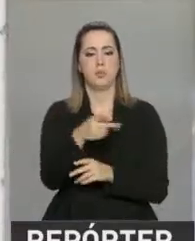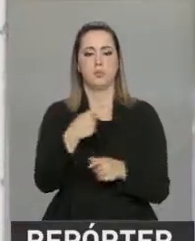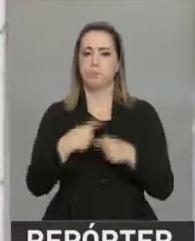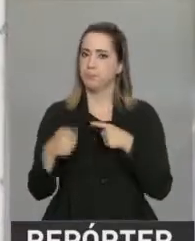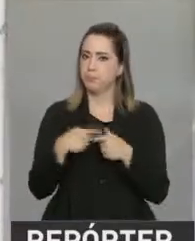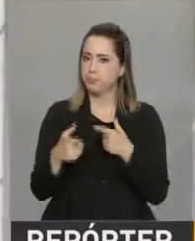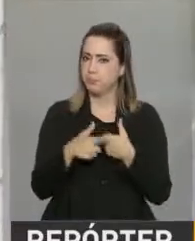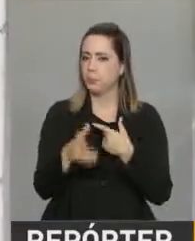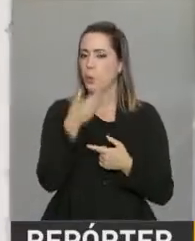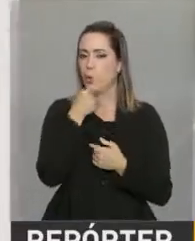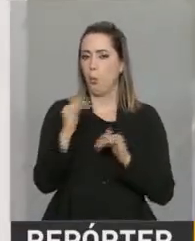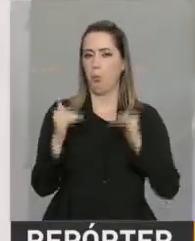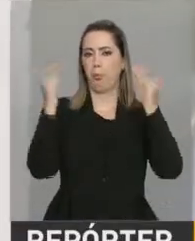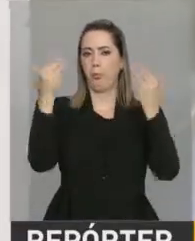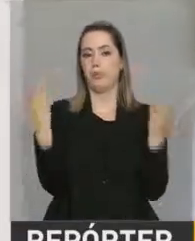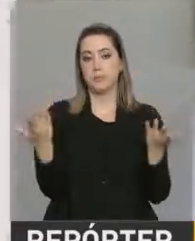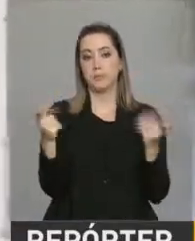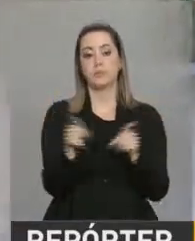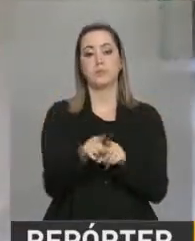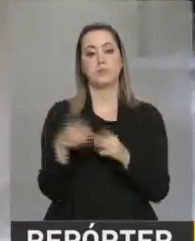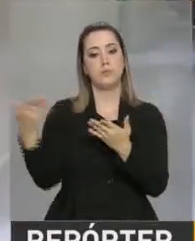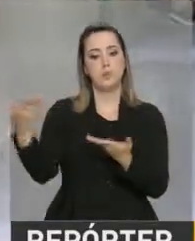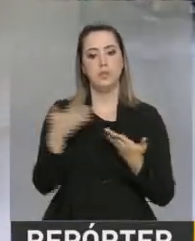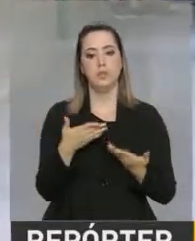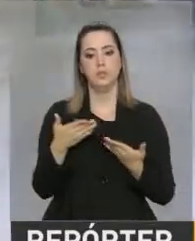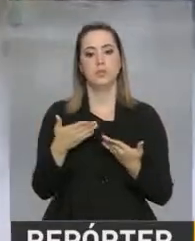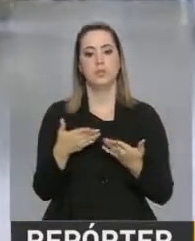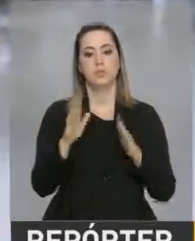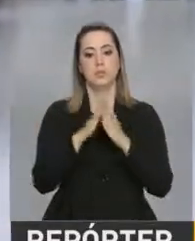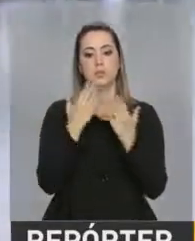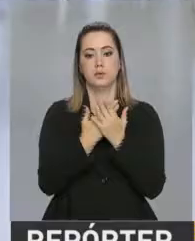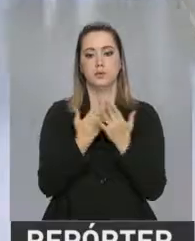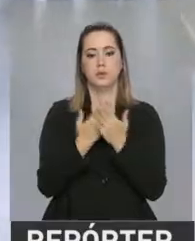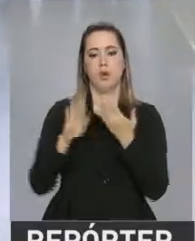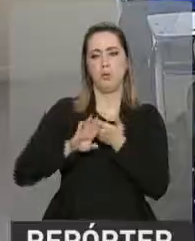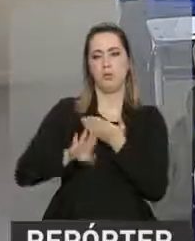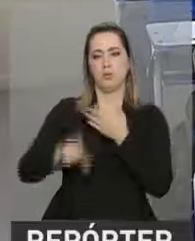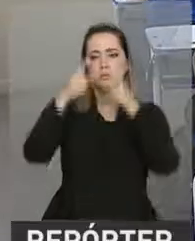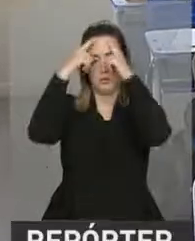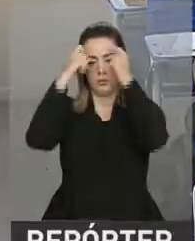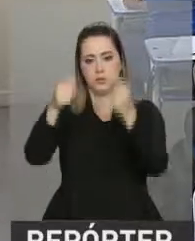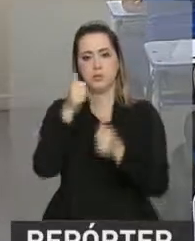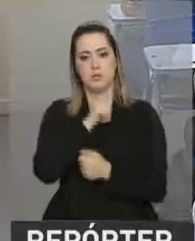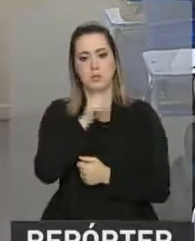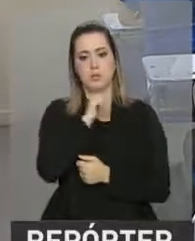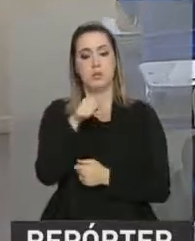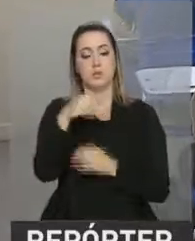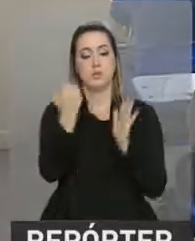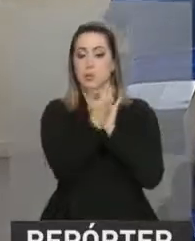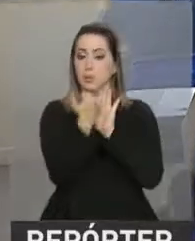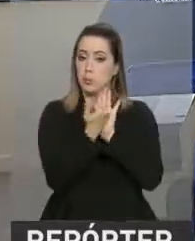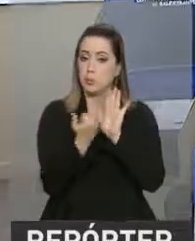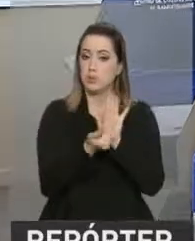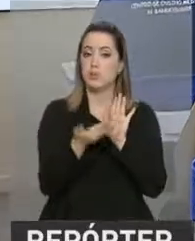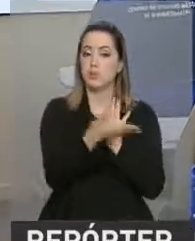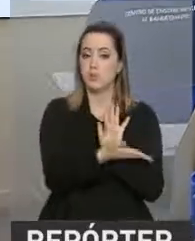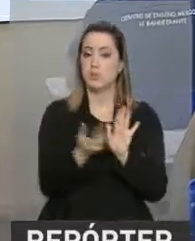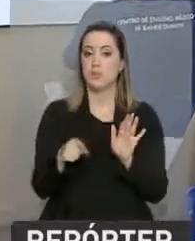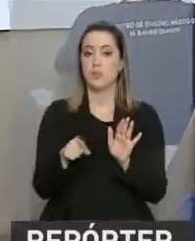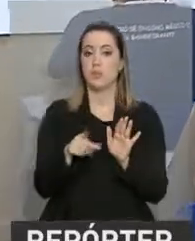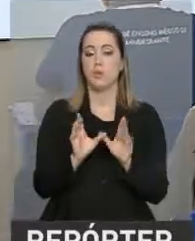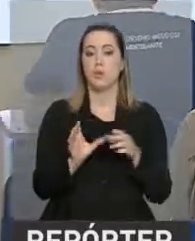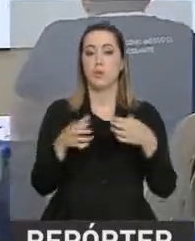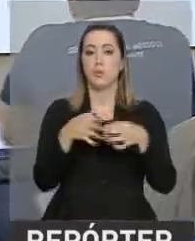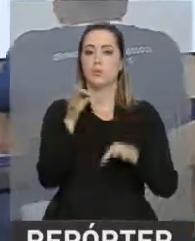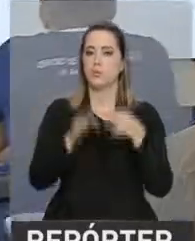a importância de se prevenir e combater a violência contra a mulher é essa é a idéia do programa maria da penha vai à escola do centro